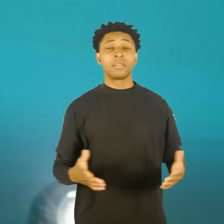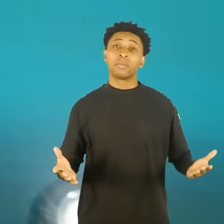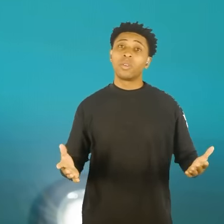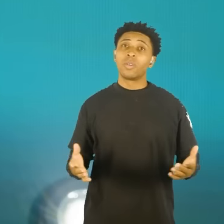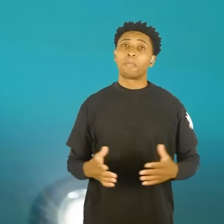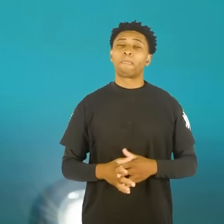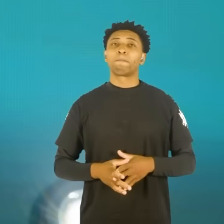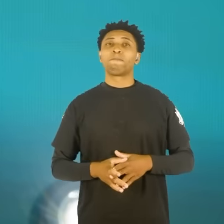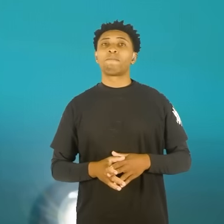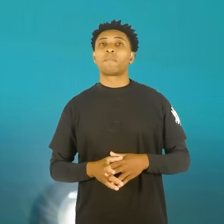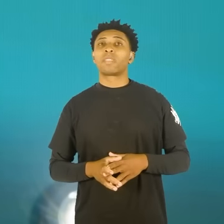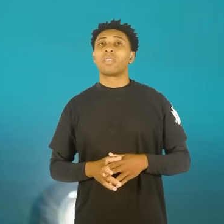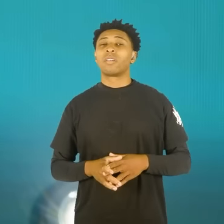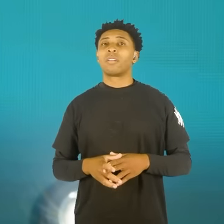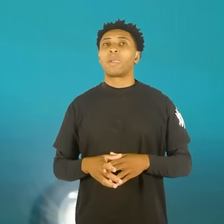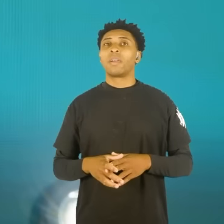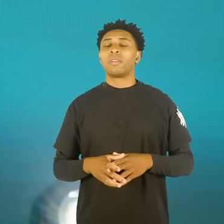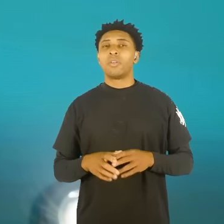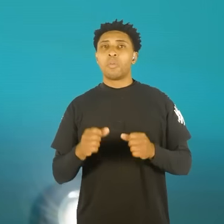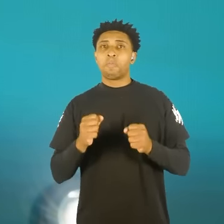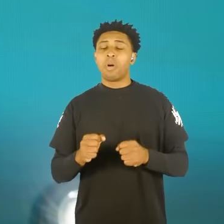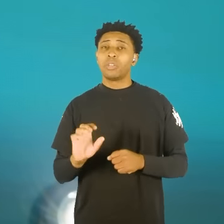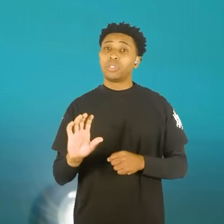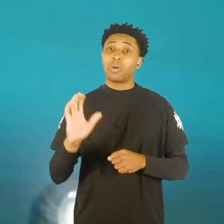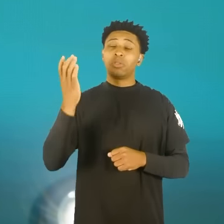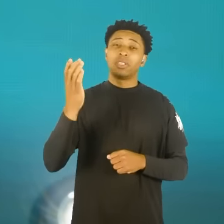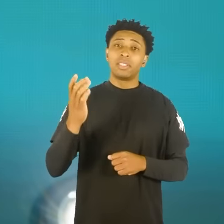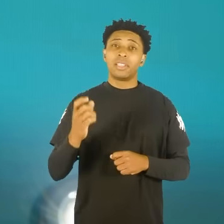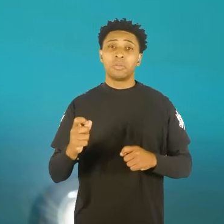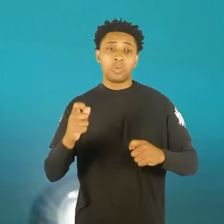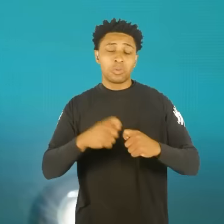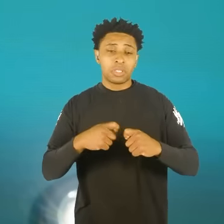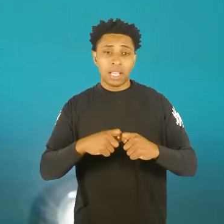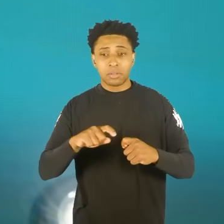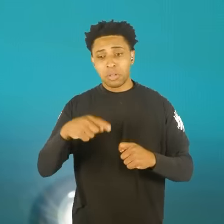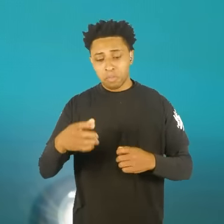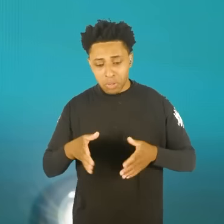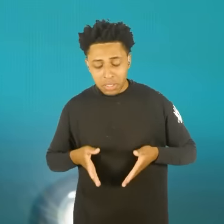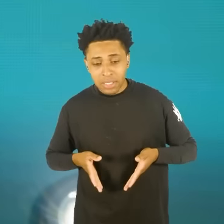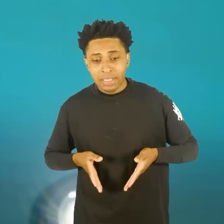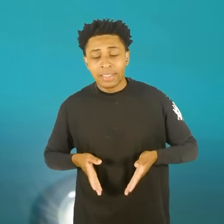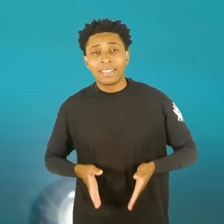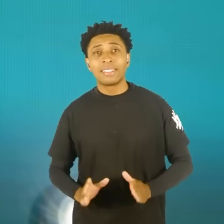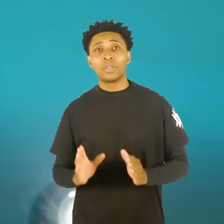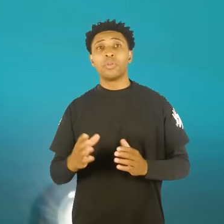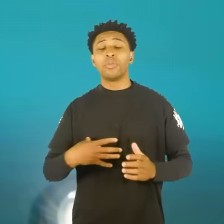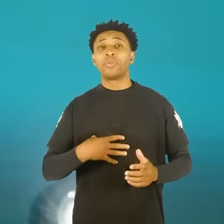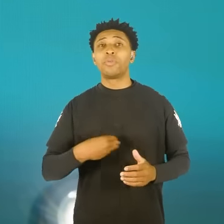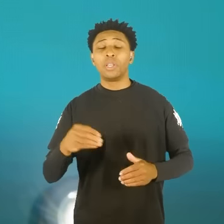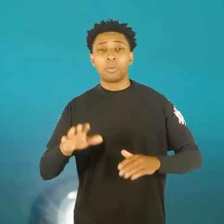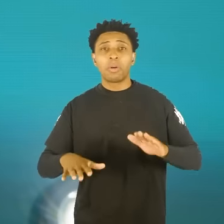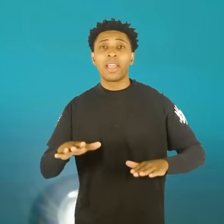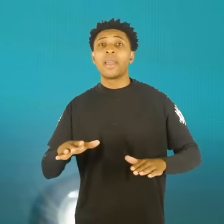não. Talvez é um preservativo que não deu certo, talvez é o filho daquele que veio num momento pior, mas pode ser que